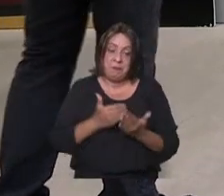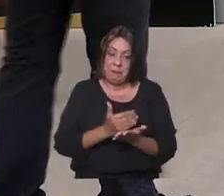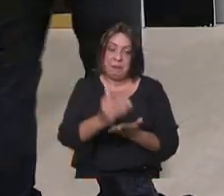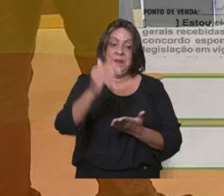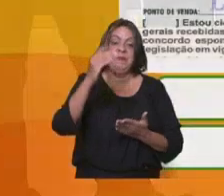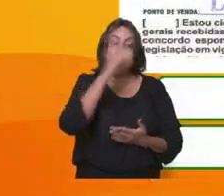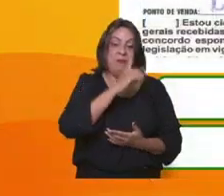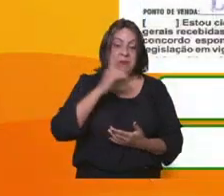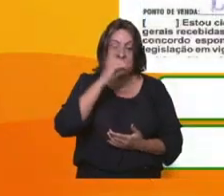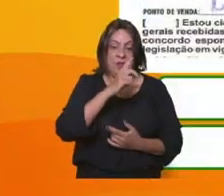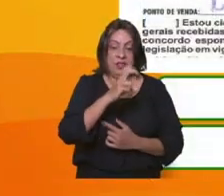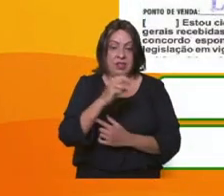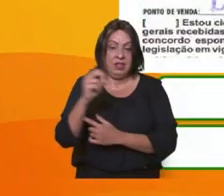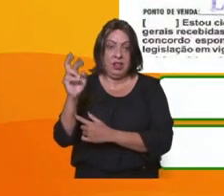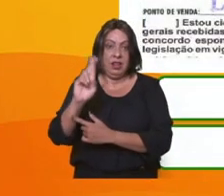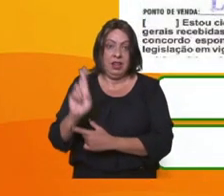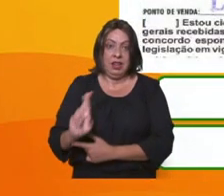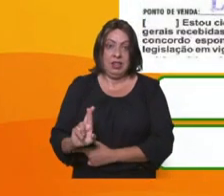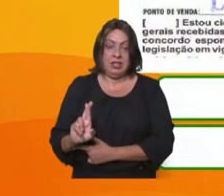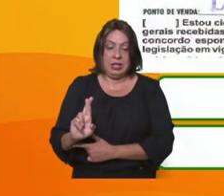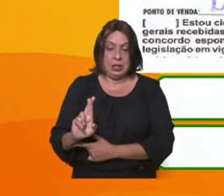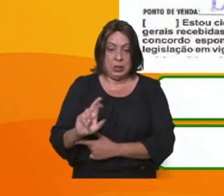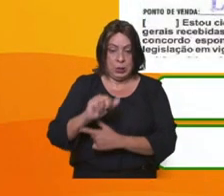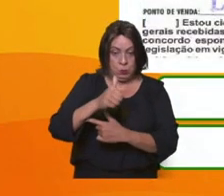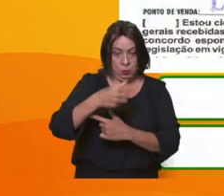com R$500. Quem leva é o título de número